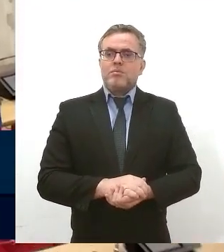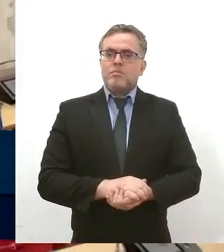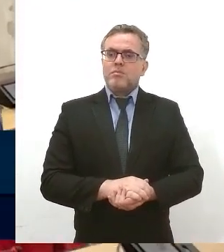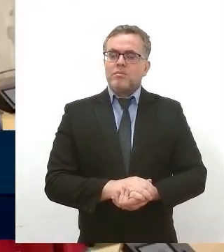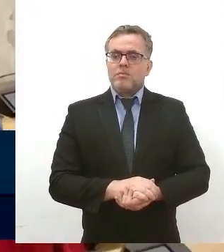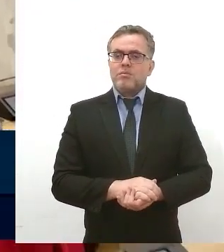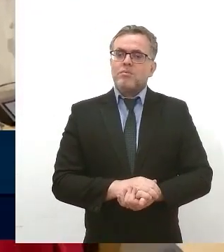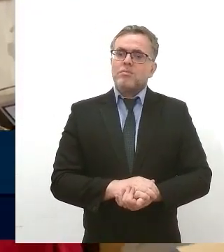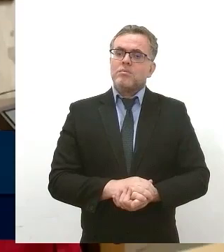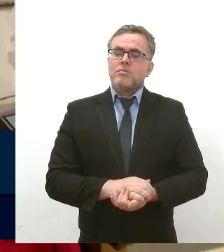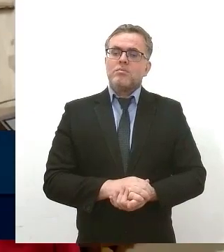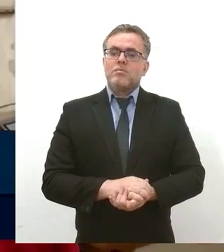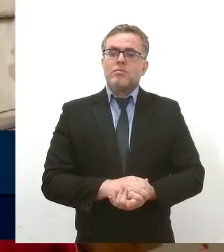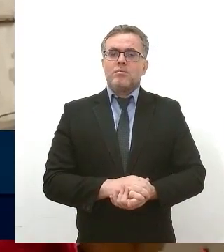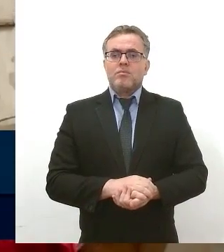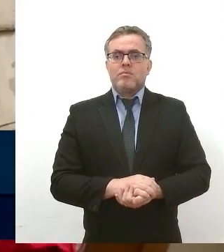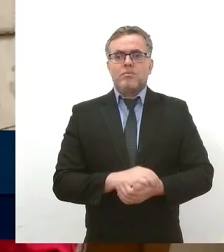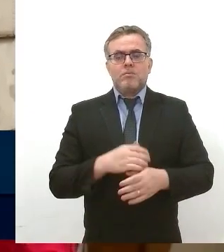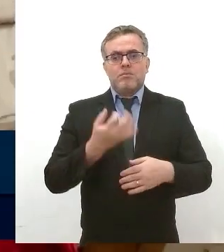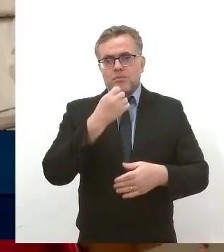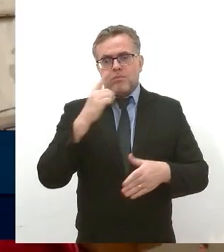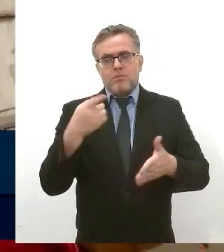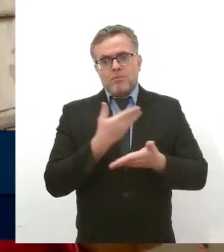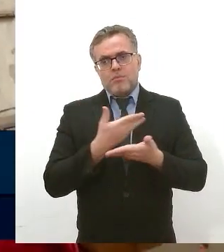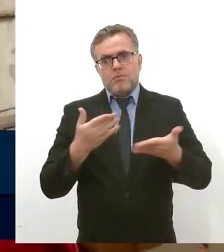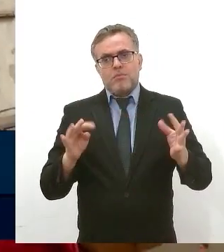Bom dia, senhores deputados e deputadas.